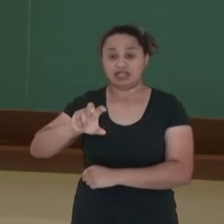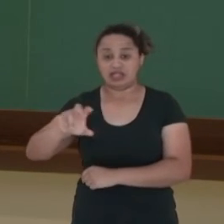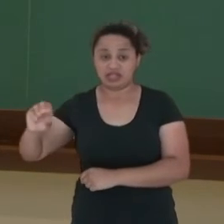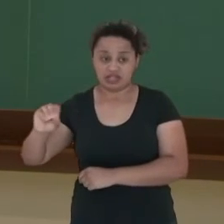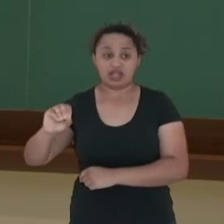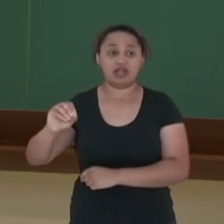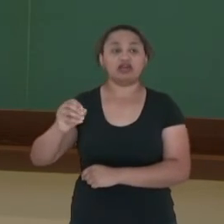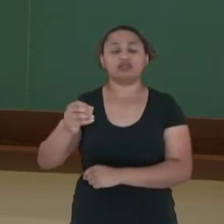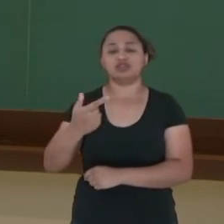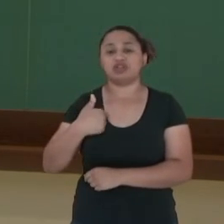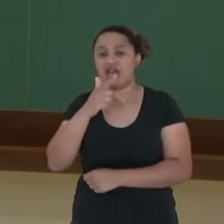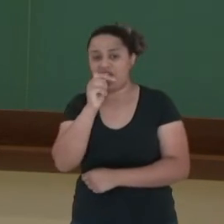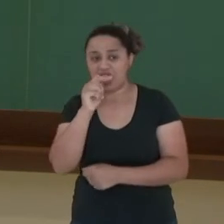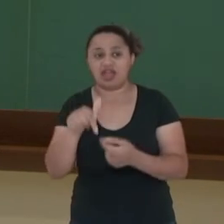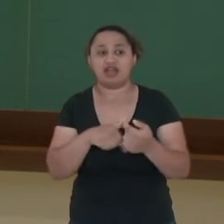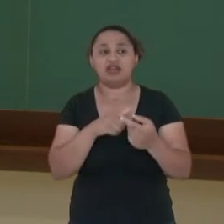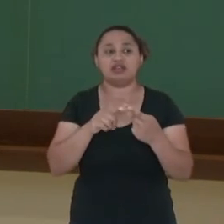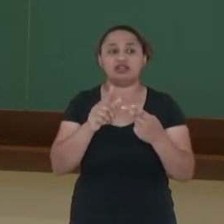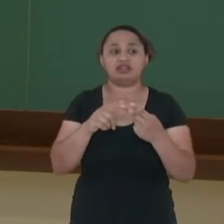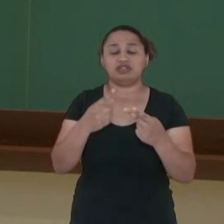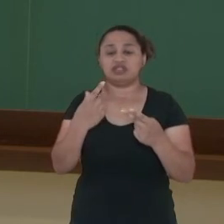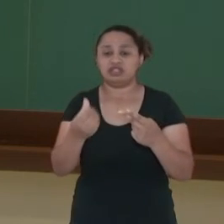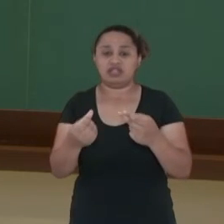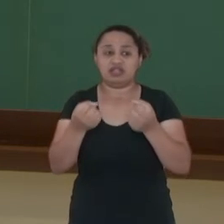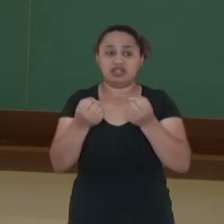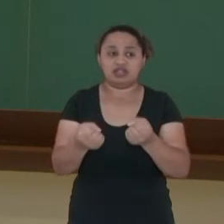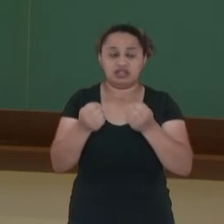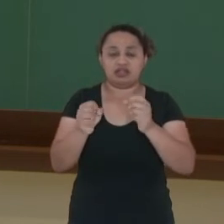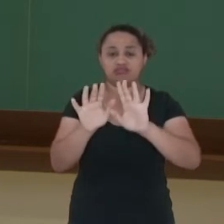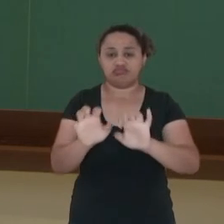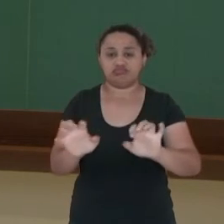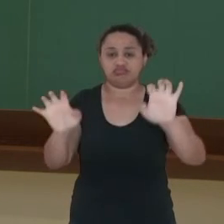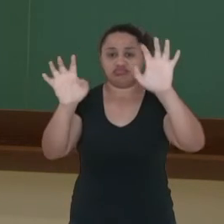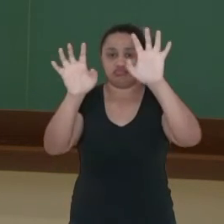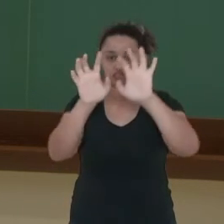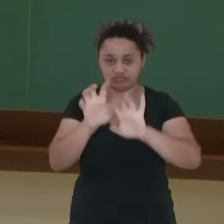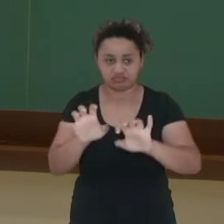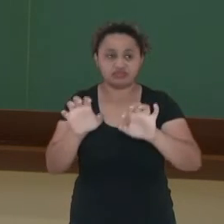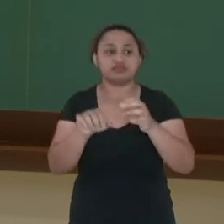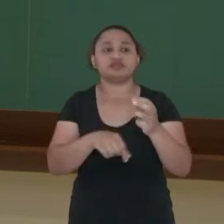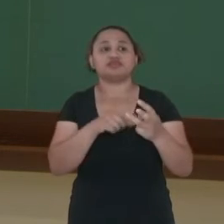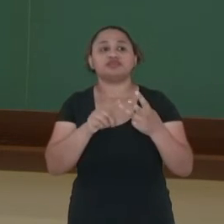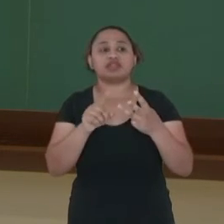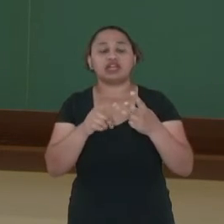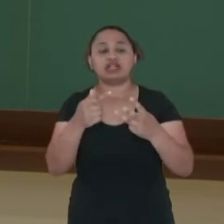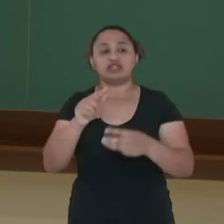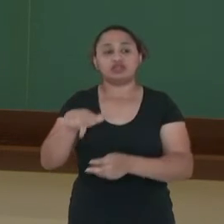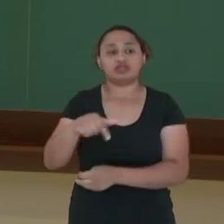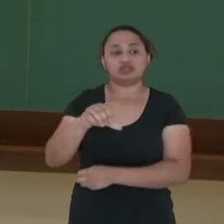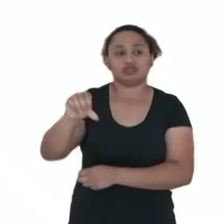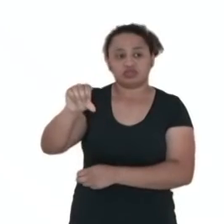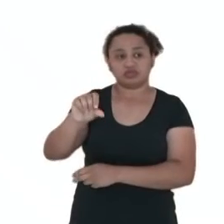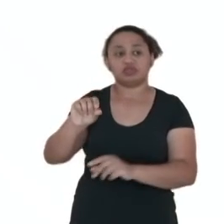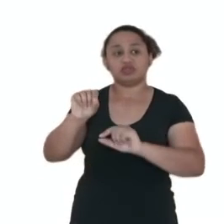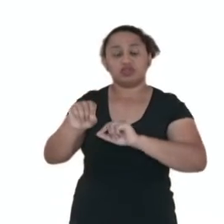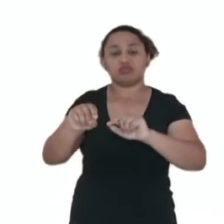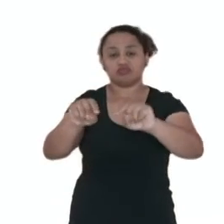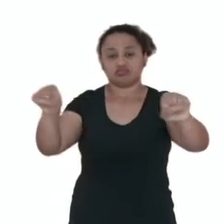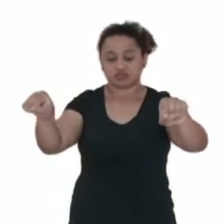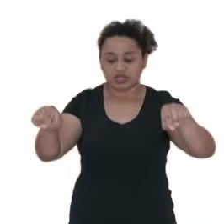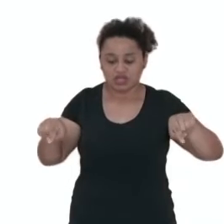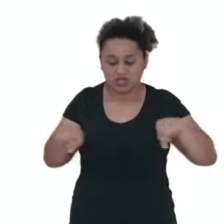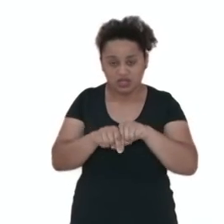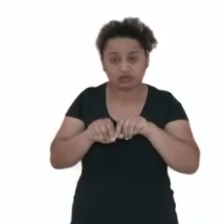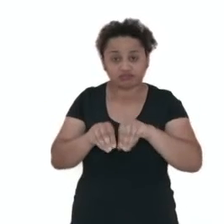15.500 litros de água, 16 kg de gás carbônico que é emitido para a atmosfera, 7,9 metros cúbicos